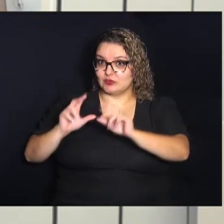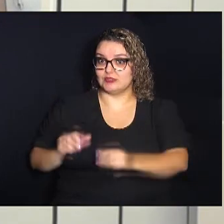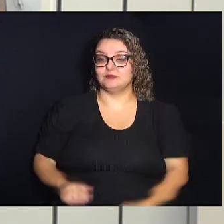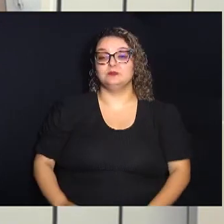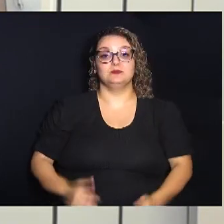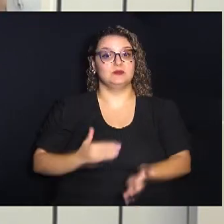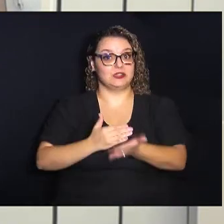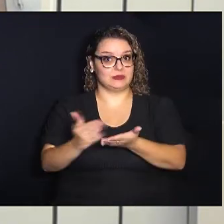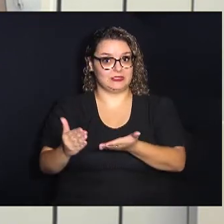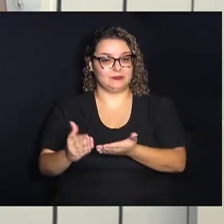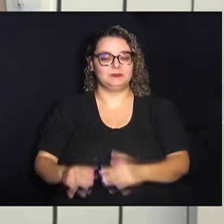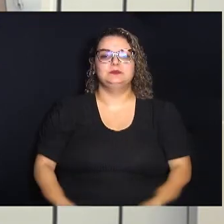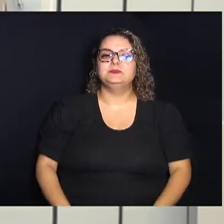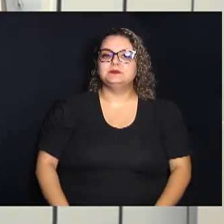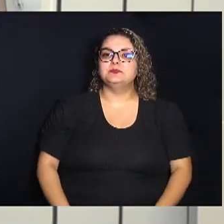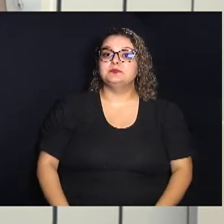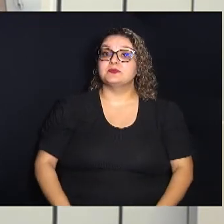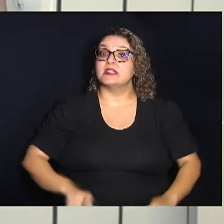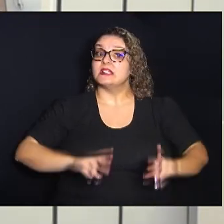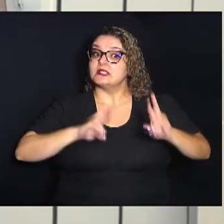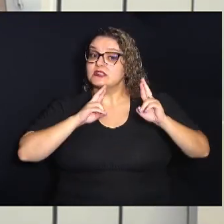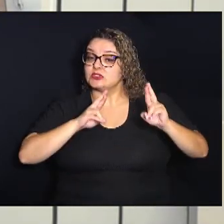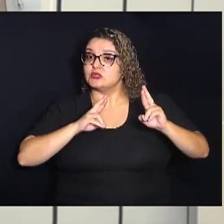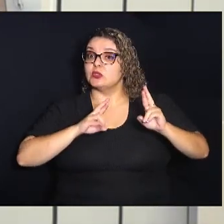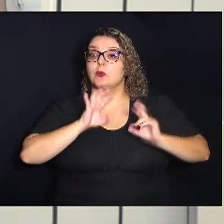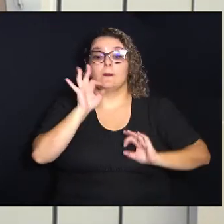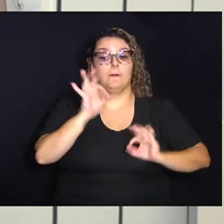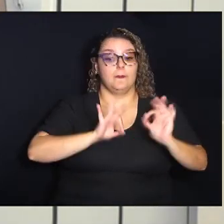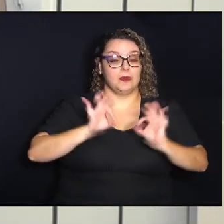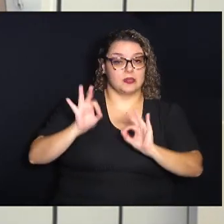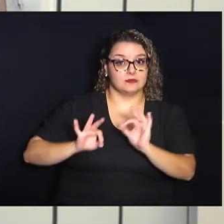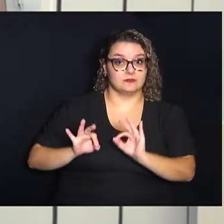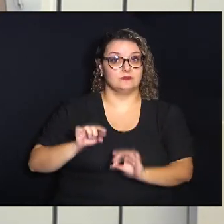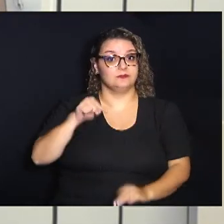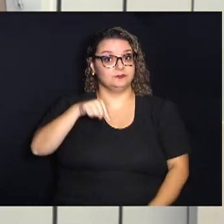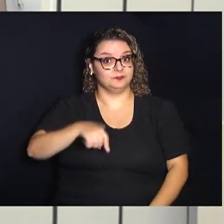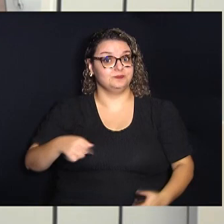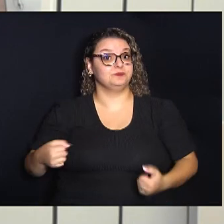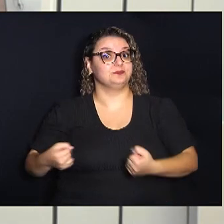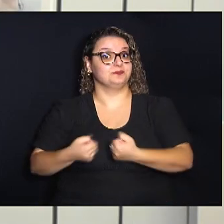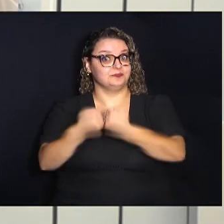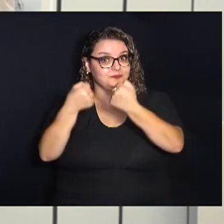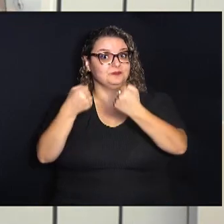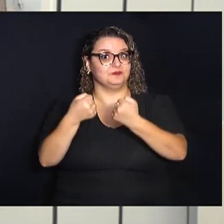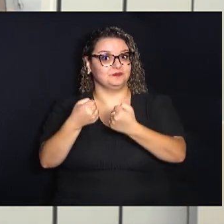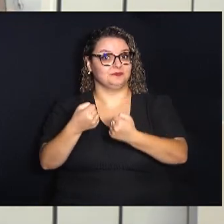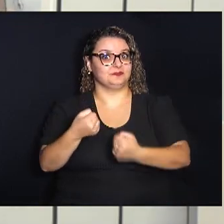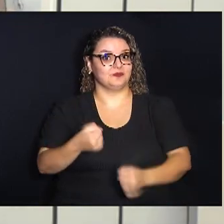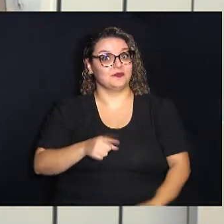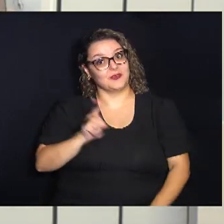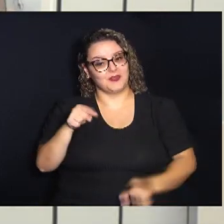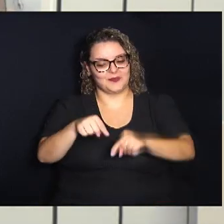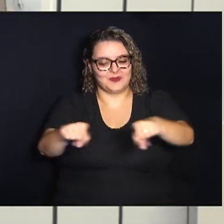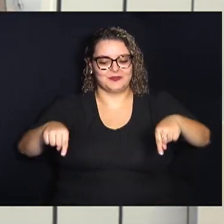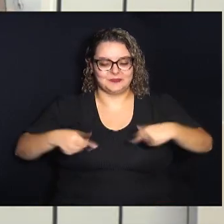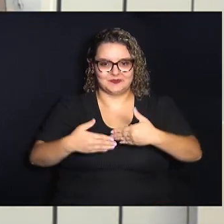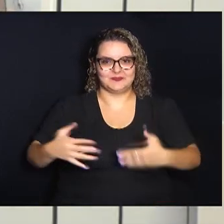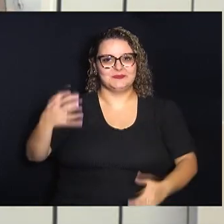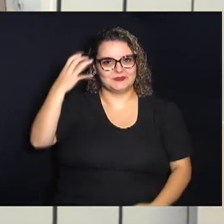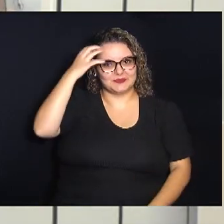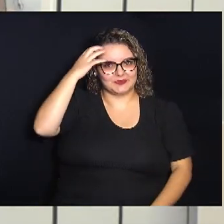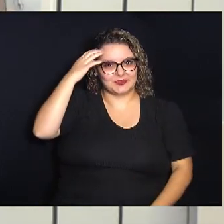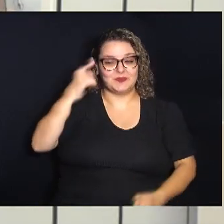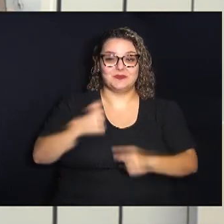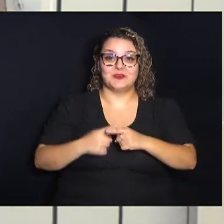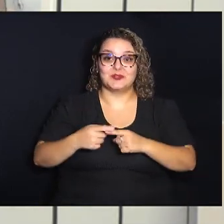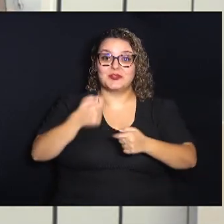sobre esta expectativa, a preparação para este confronto, vamos ao ginásio do Taquaral, porque o